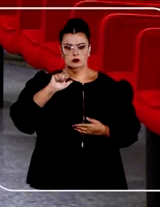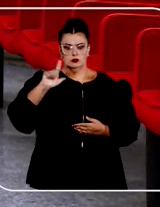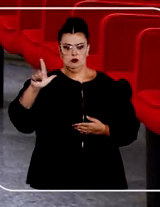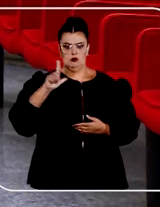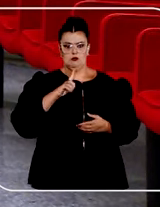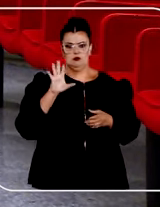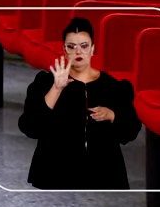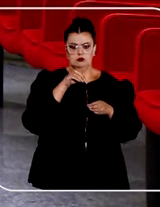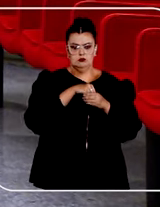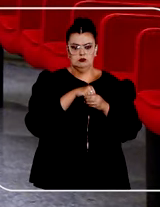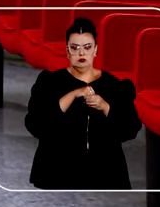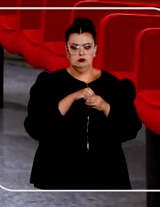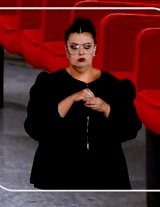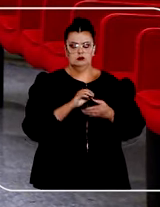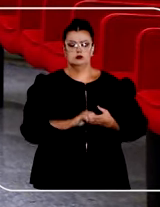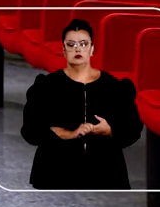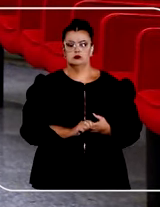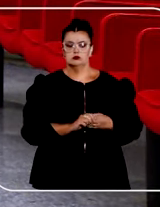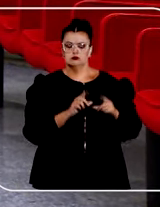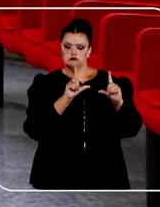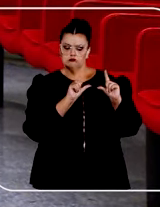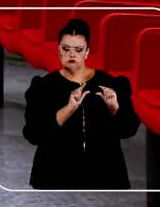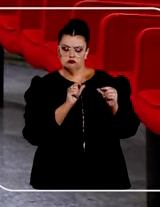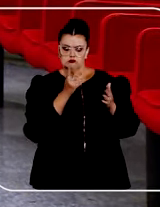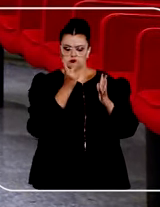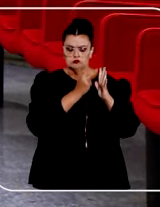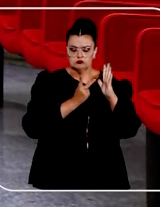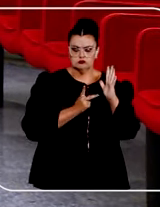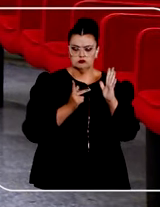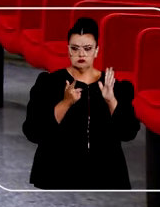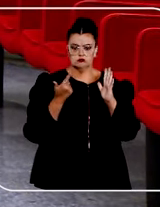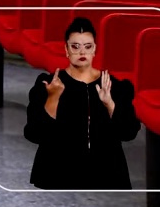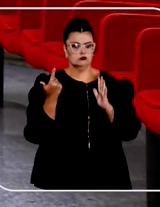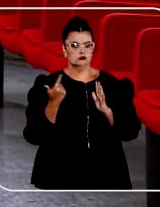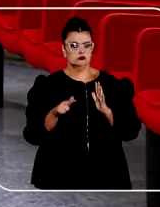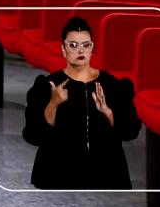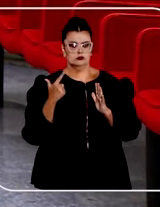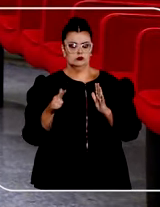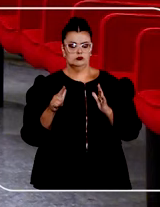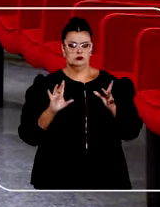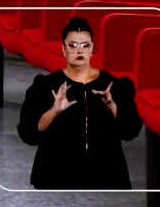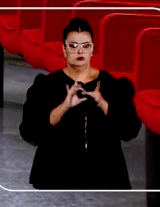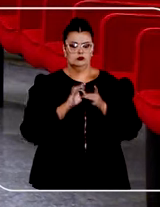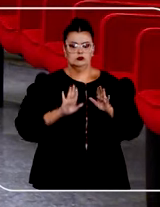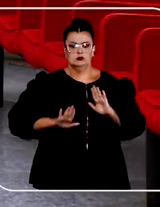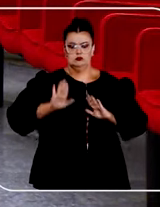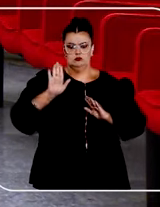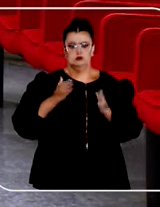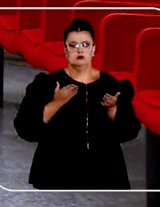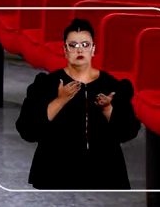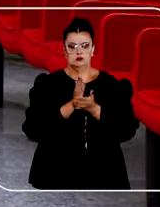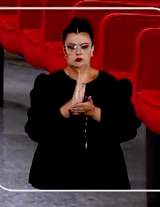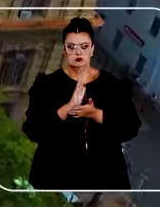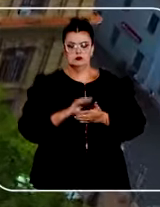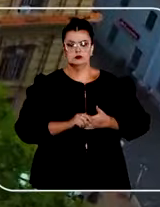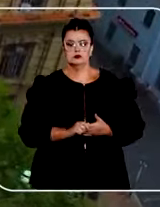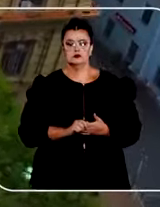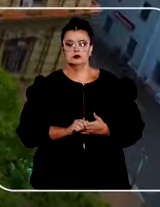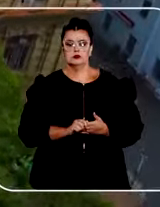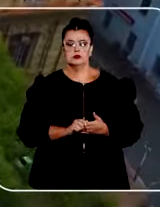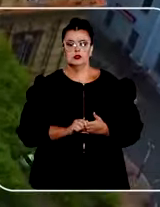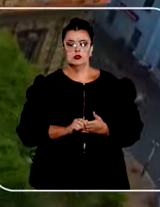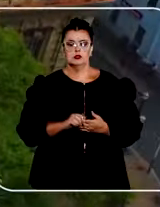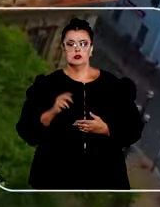que permite ao magistrado impor o plano ao credor discordante mesmo que não tenha sido alcançado o quórum legal para sua aprovação o